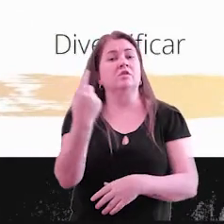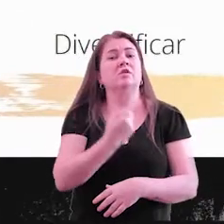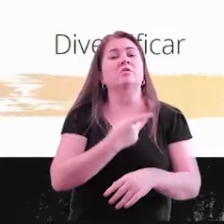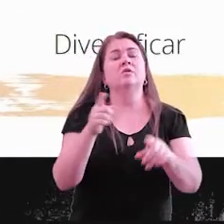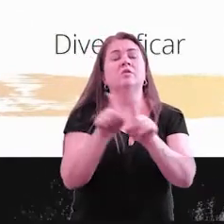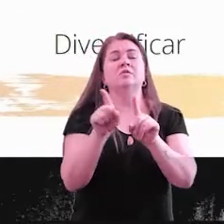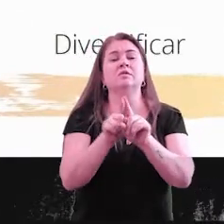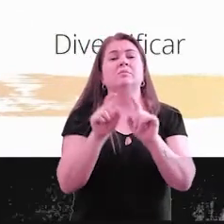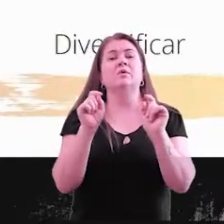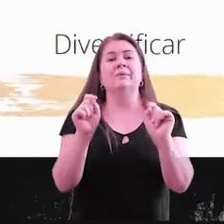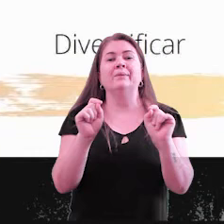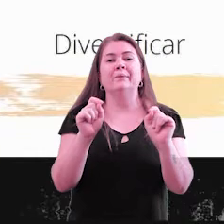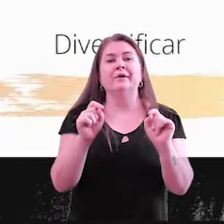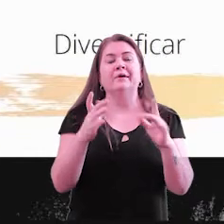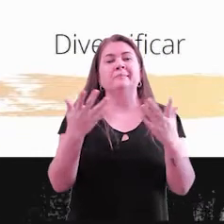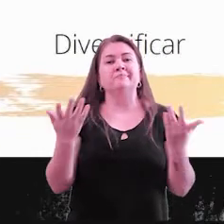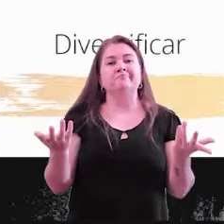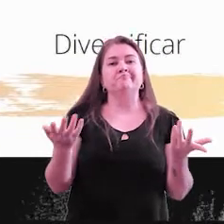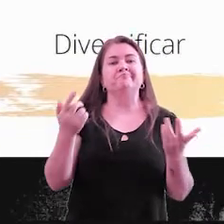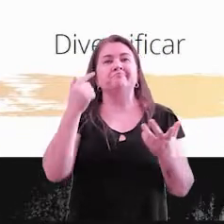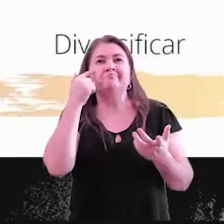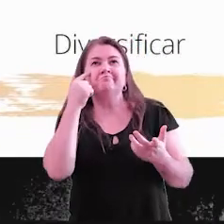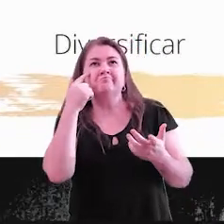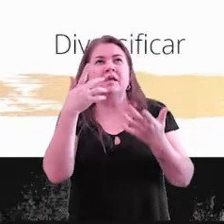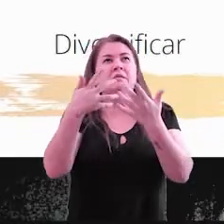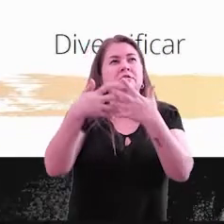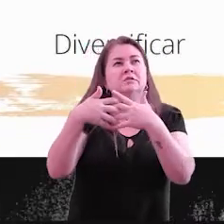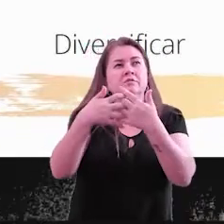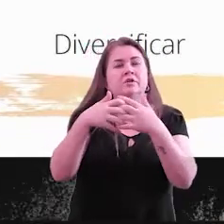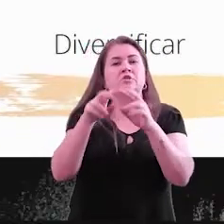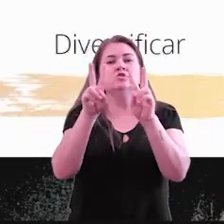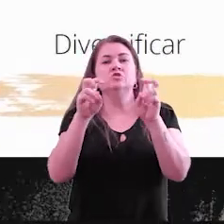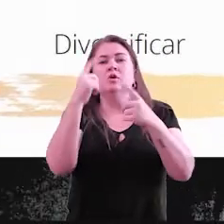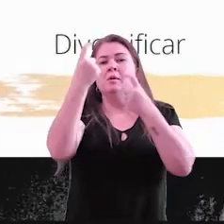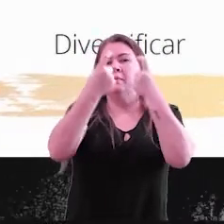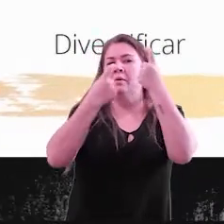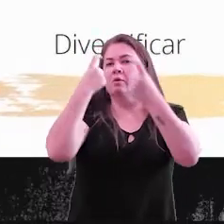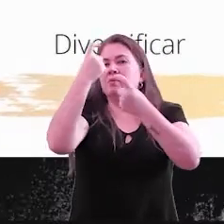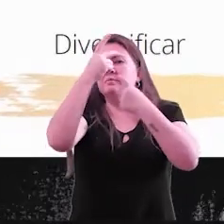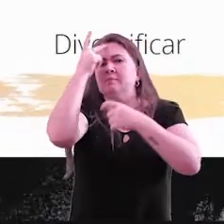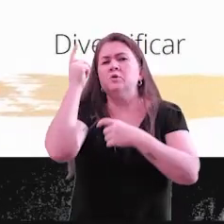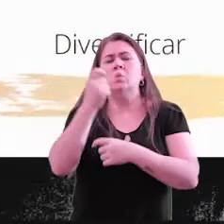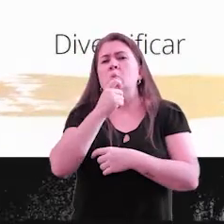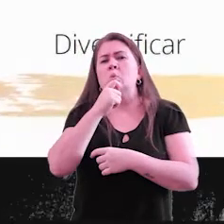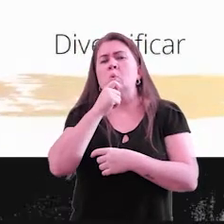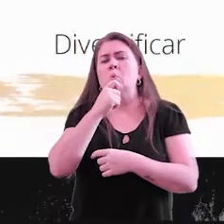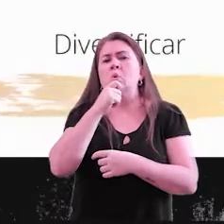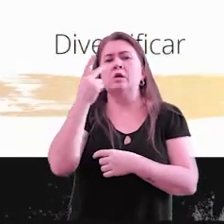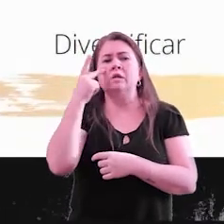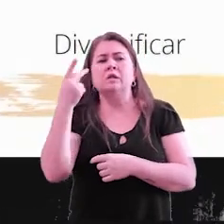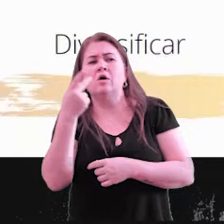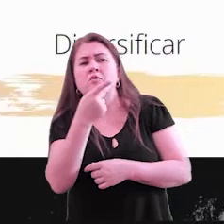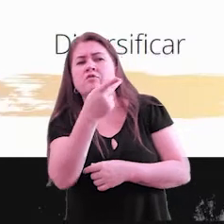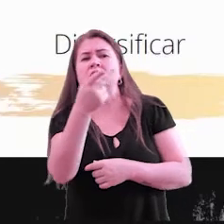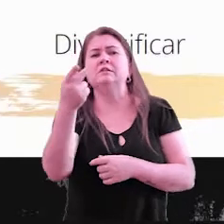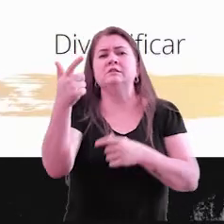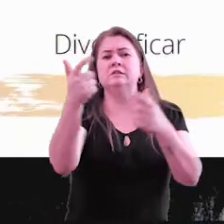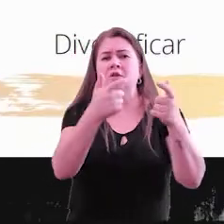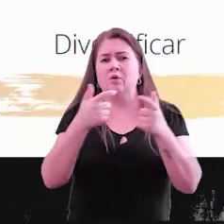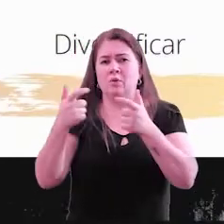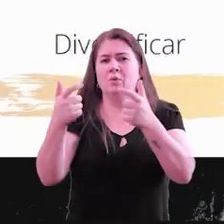com quem não está visitando esse espaço, e ao pensar quem não está visitando, a gente começa a